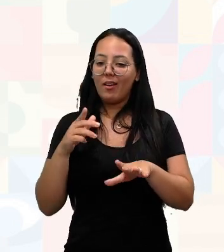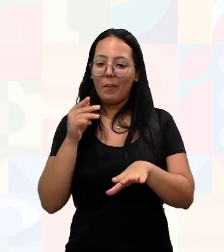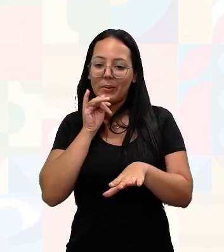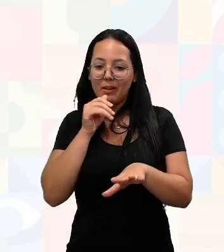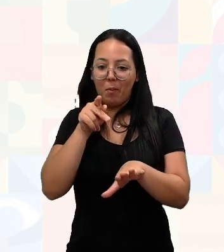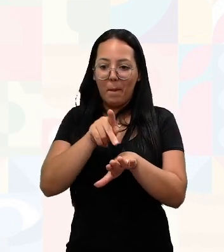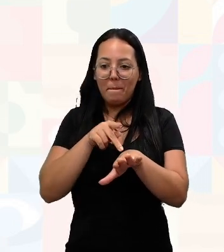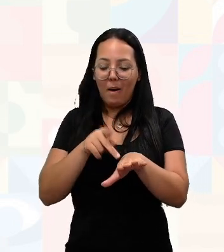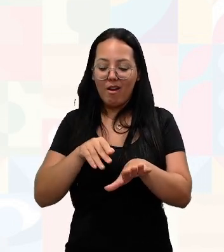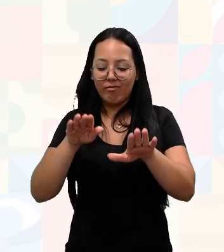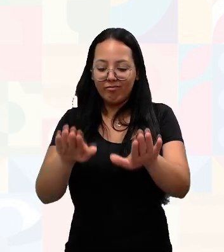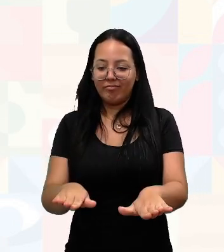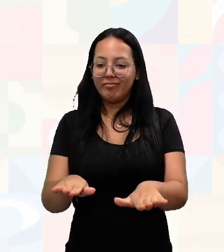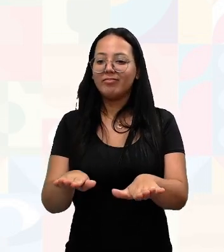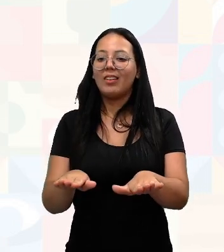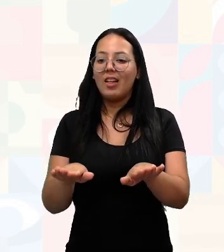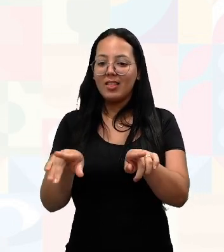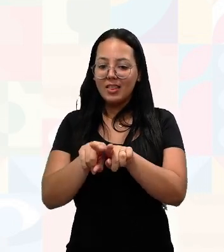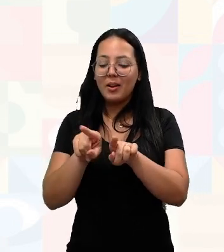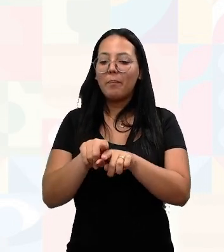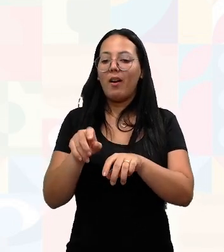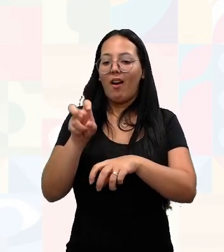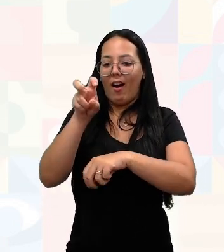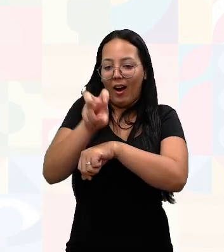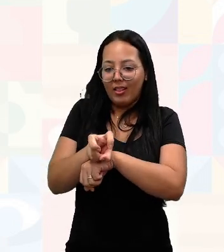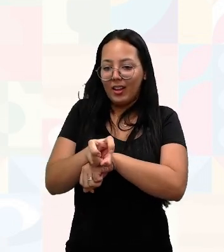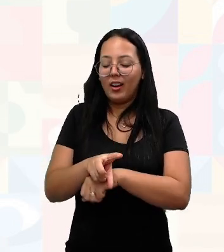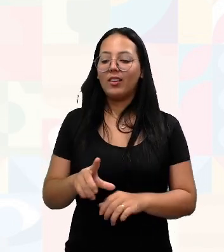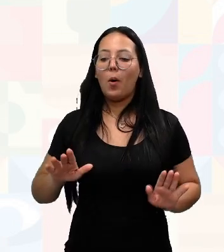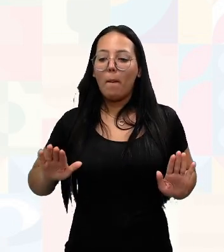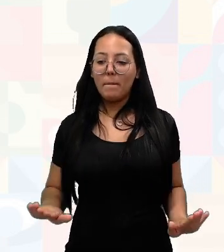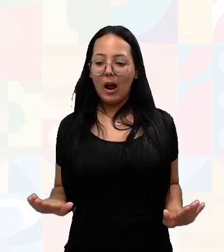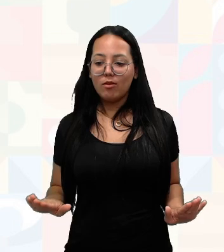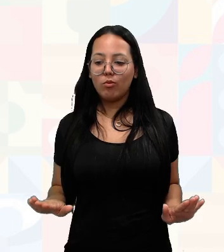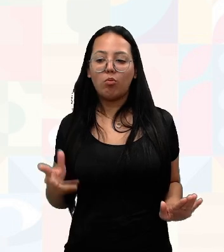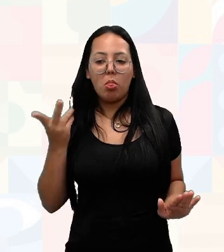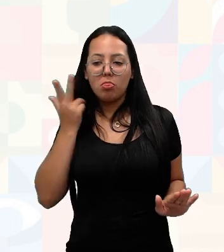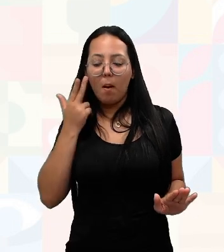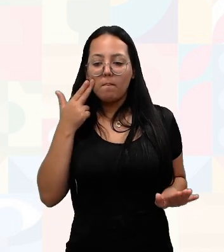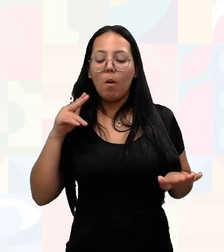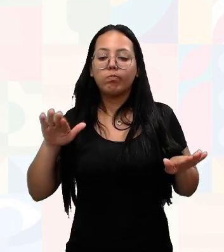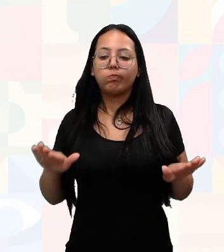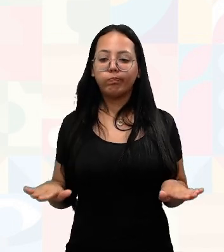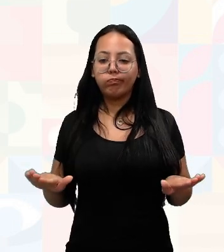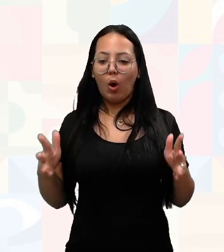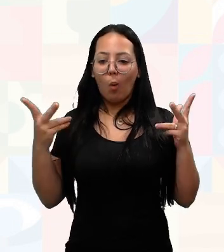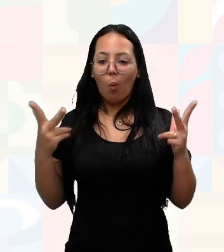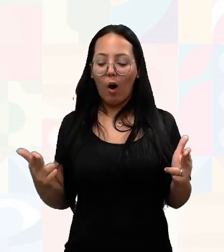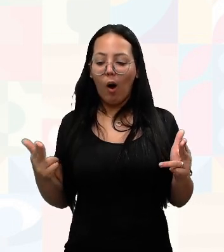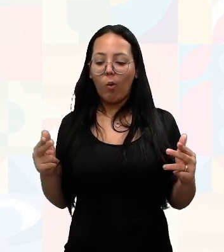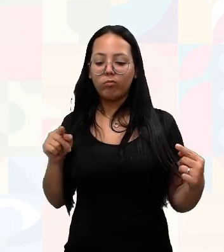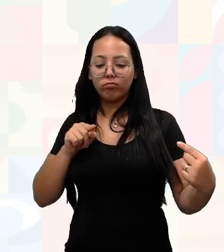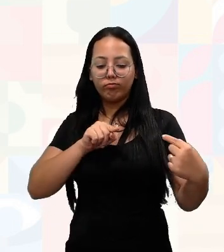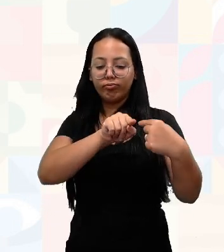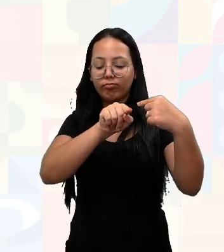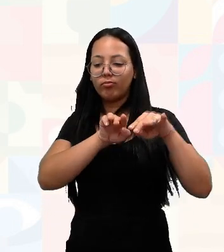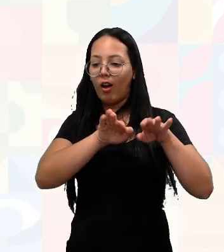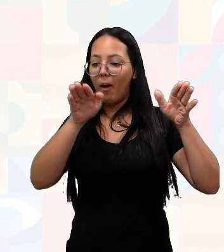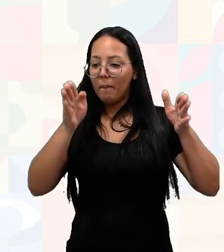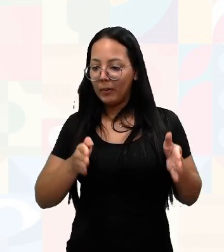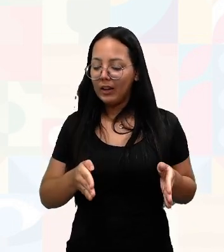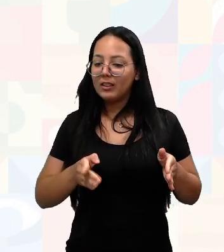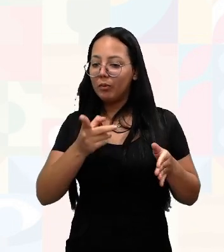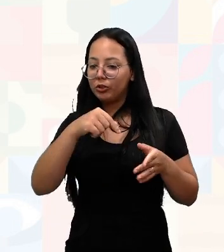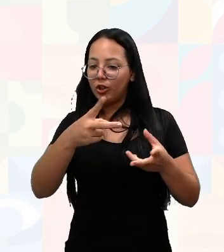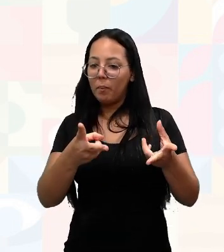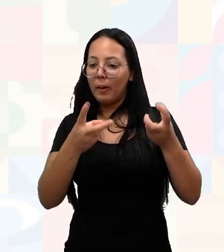temos a cadeira giratória com o apoio de braços, o apoio de braço alinhado com a mesa. A mesa vocês podem perceber que